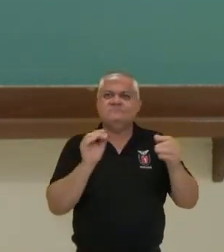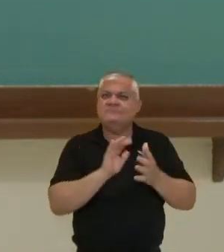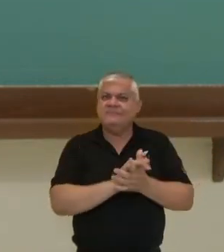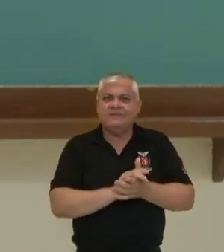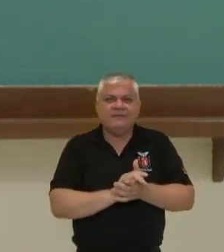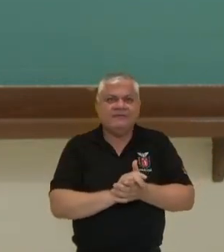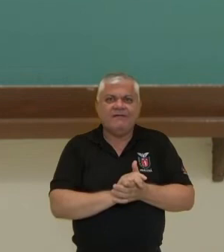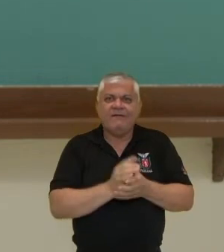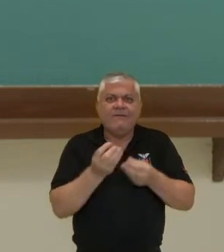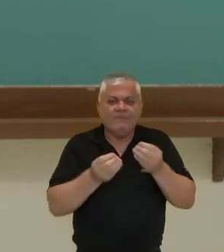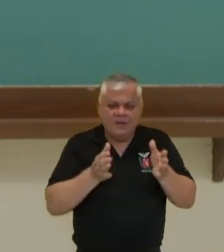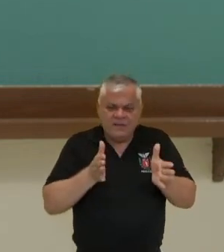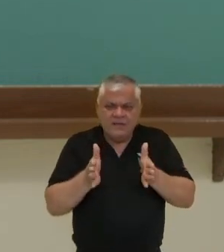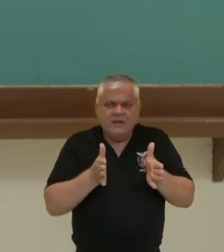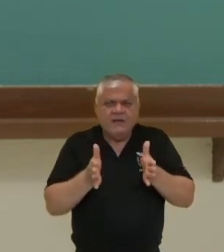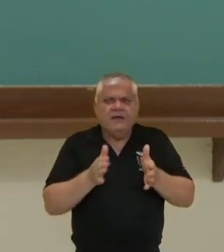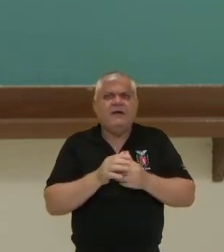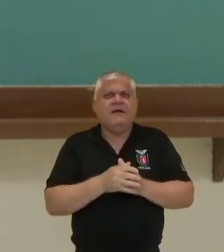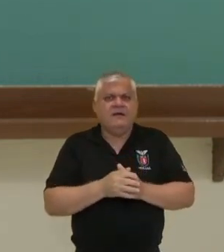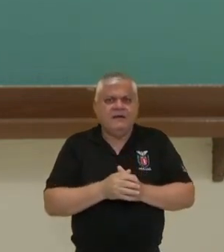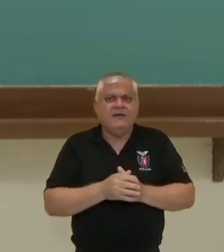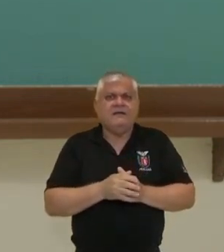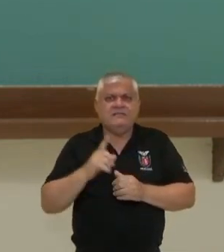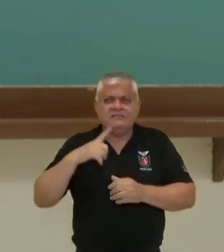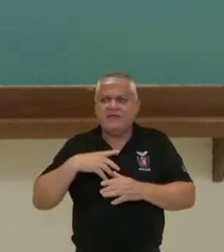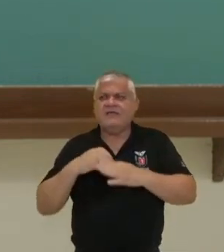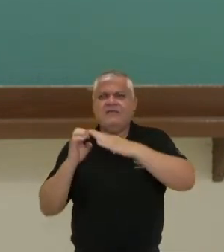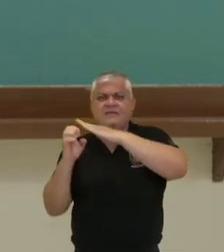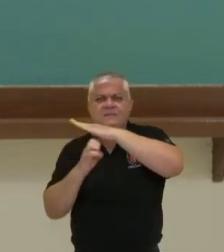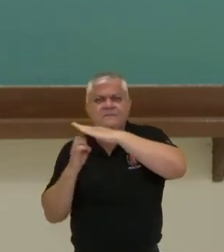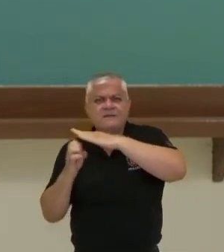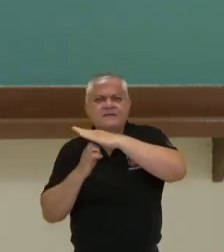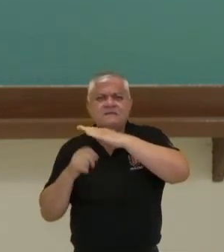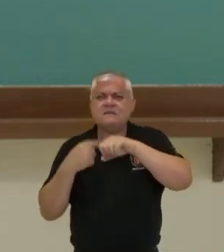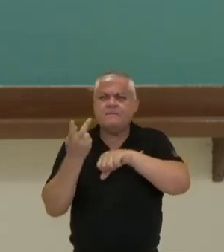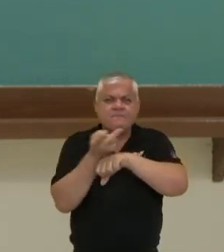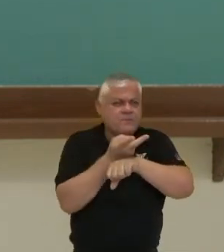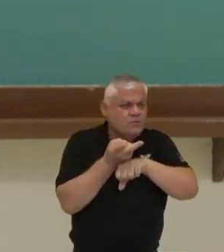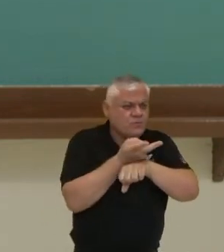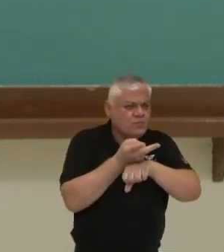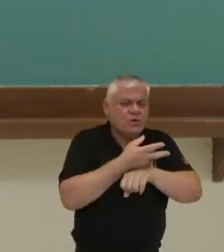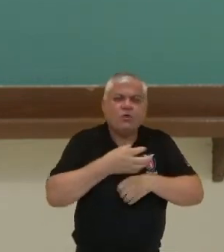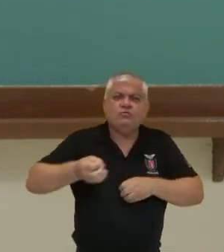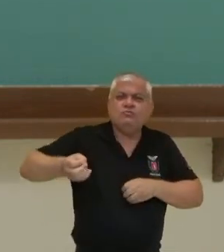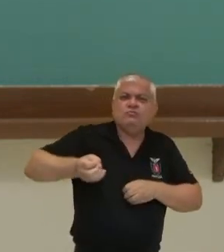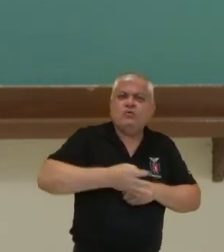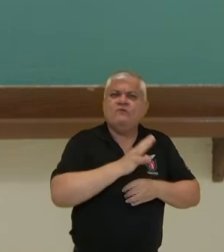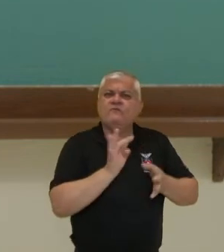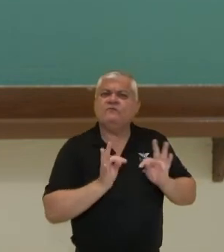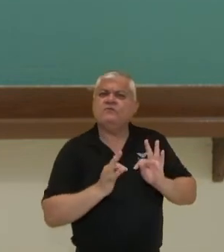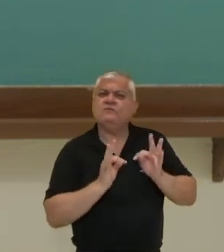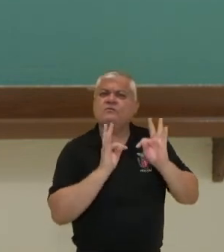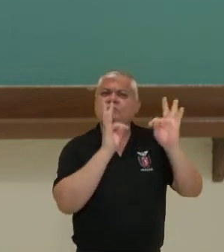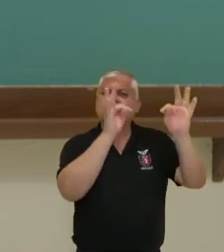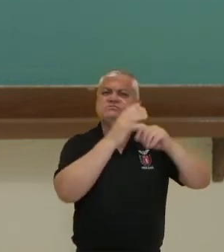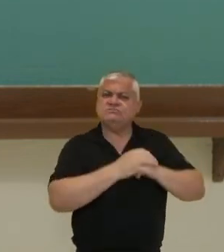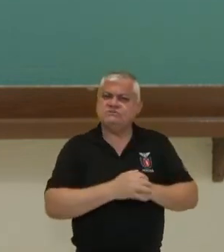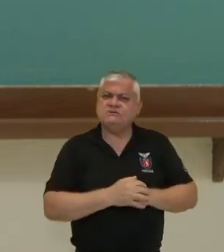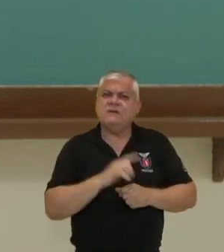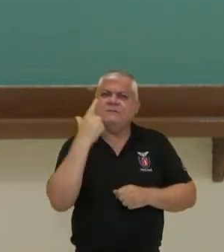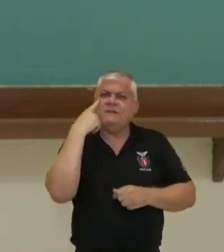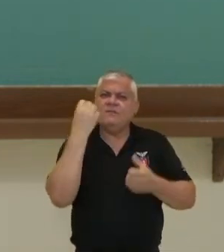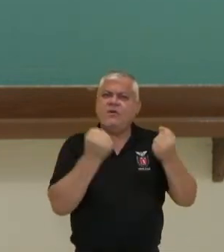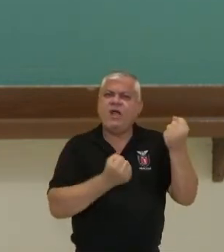à toa nos últimos anos nós vemos algumas empresas buscando investir em novas tecnologias Principalmente quando na sua